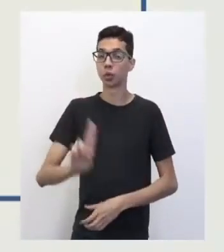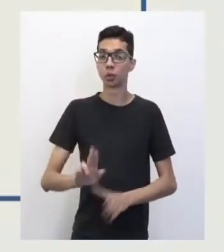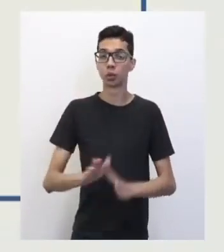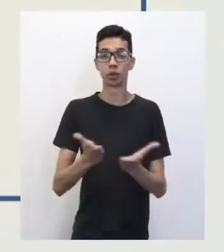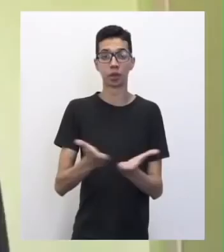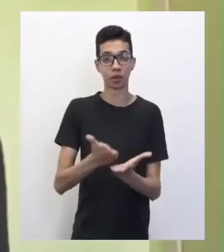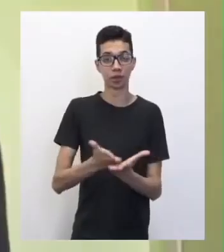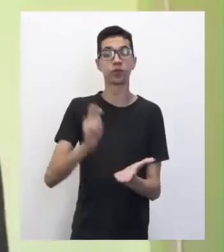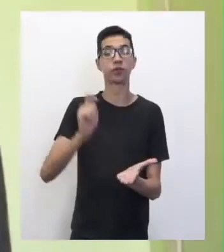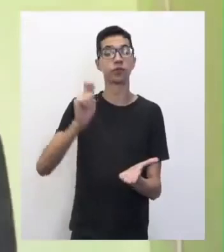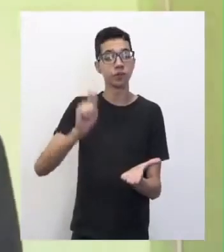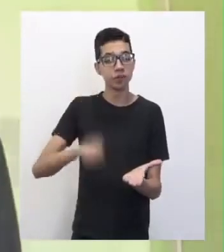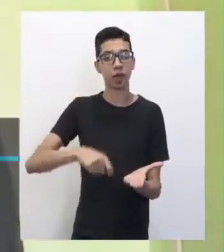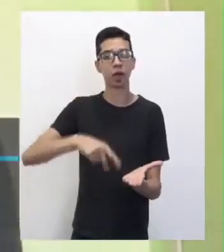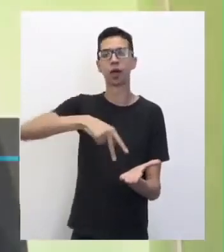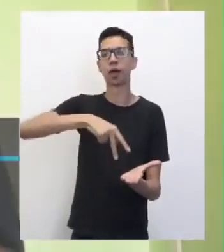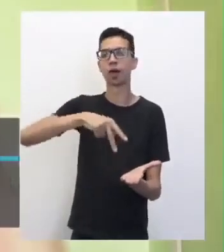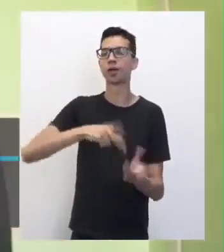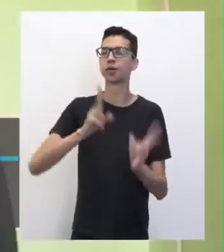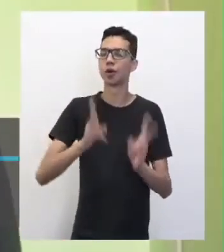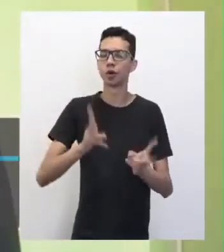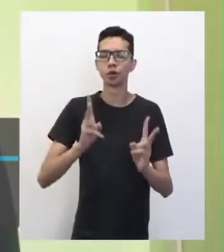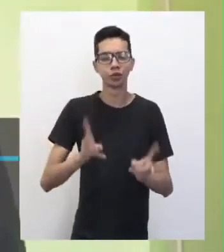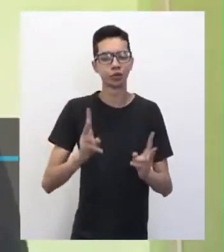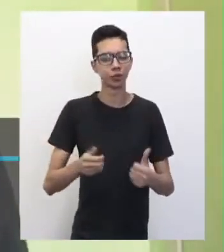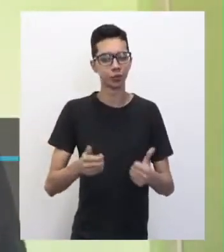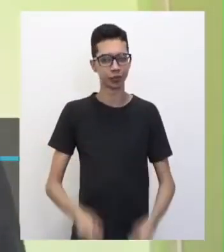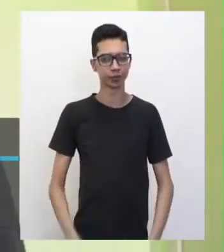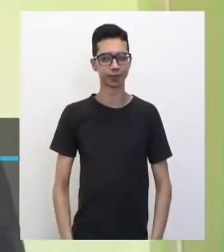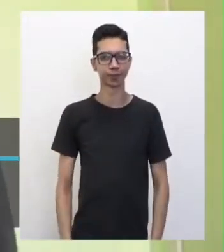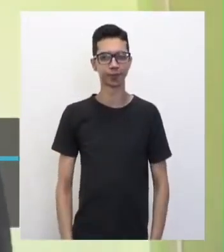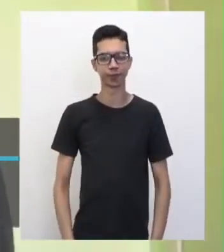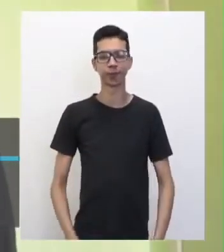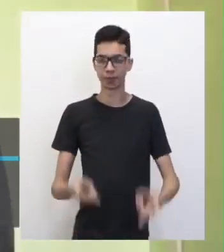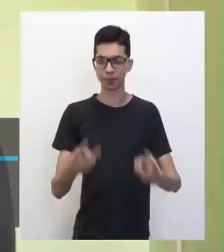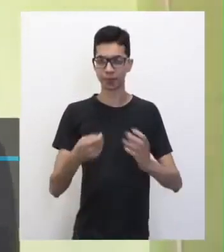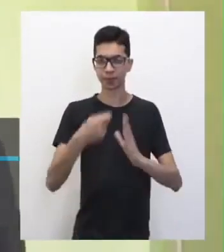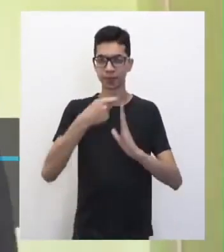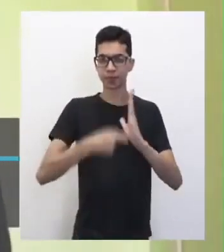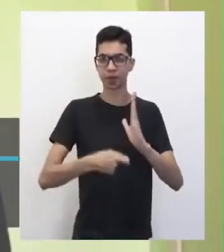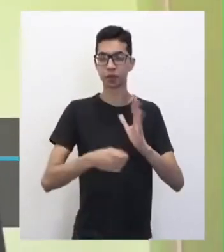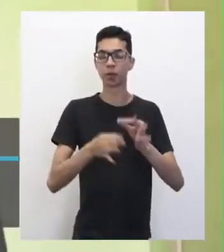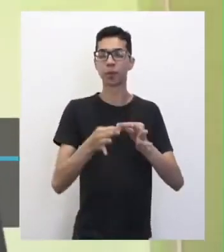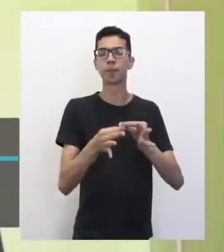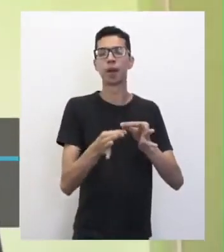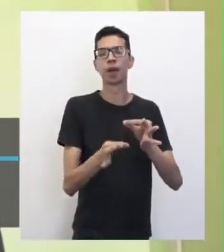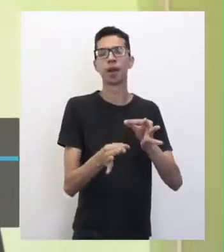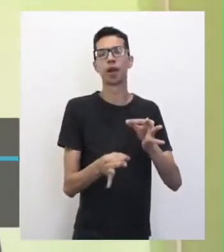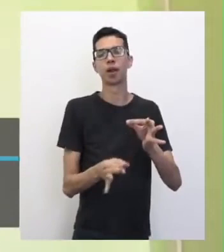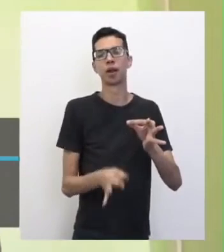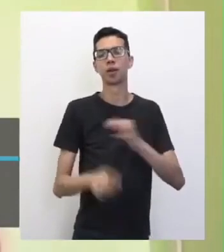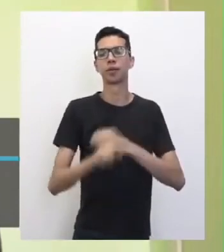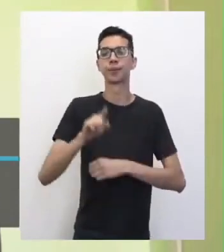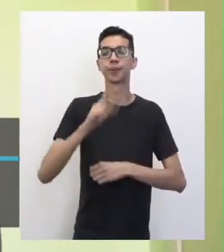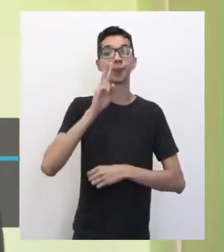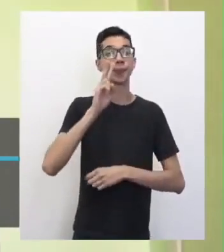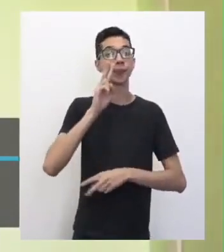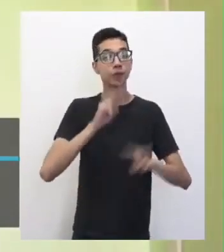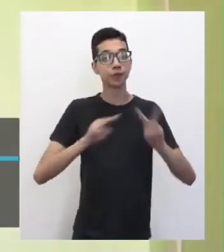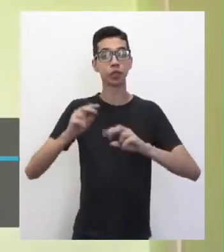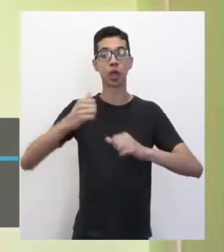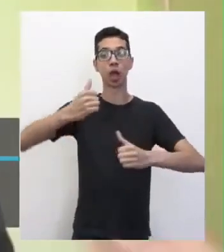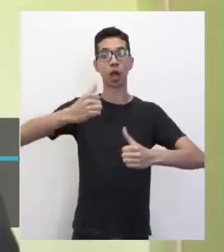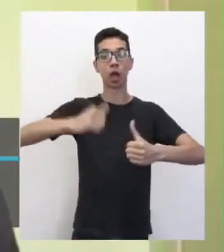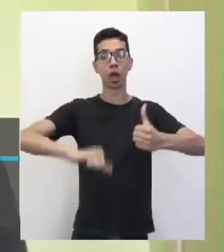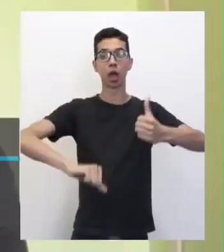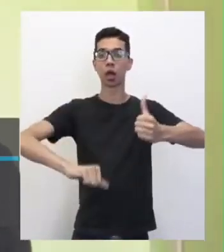né? Viram só, pessoal? Então esse texto um pouco maior que o anterior, até para a gente analisar melhor, né, essa utilização e